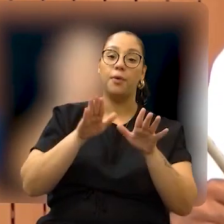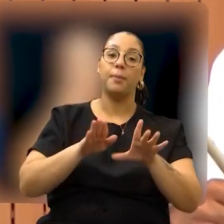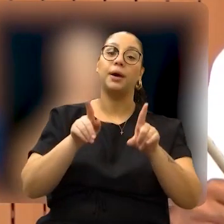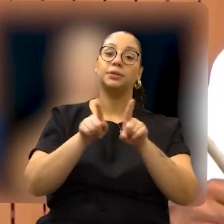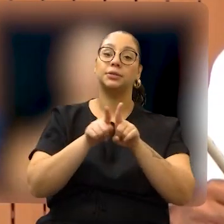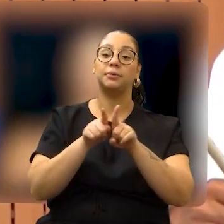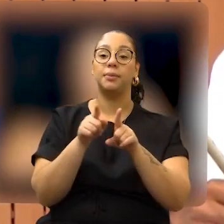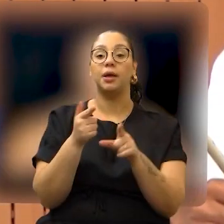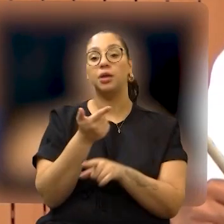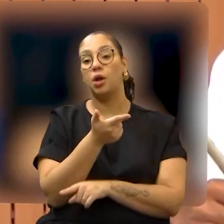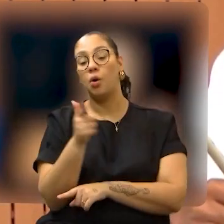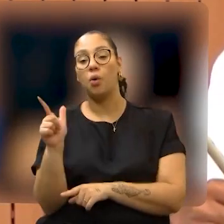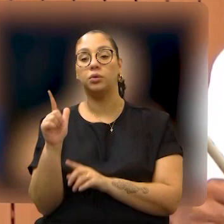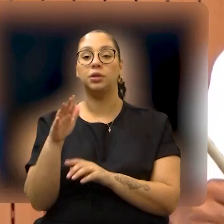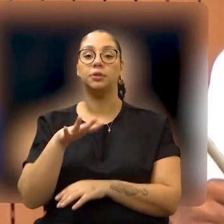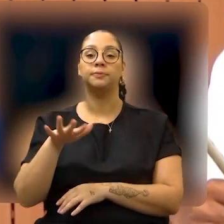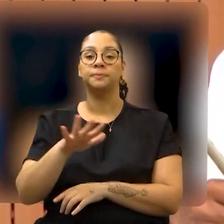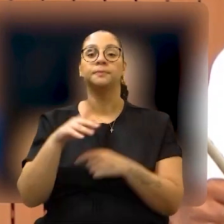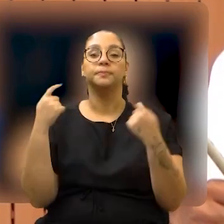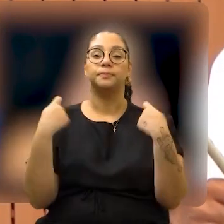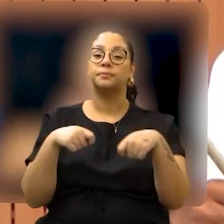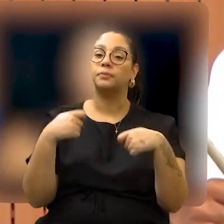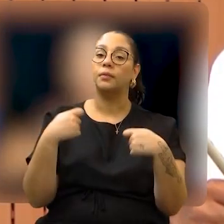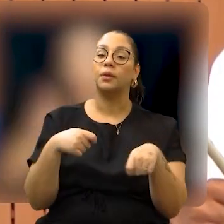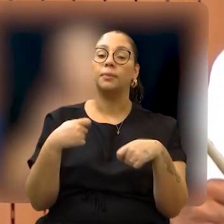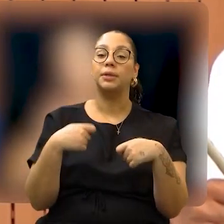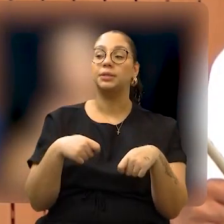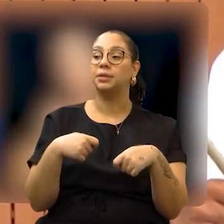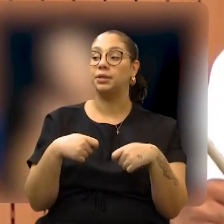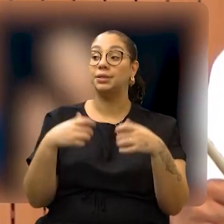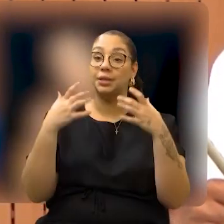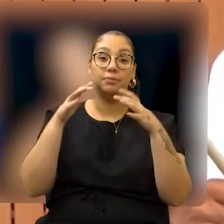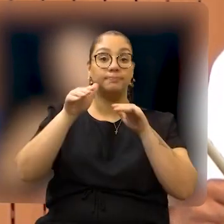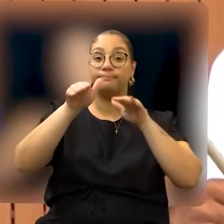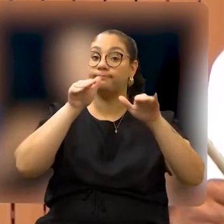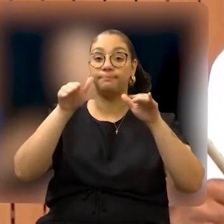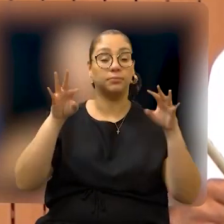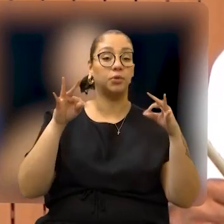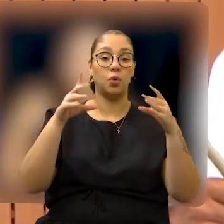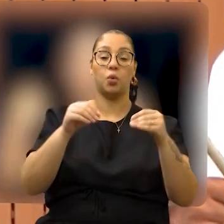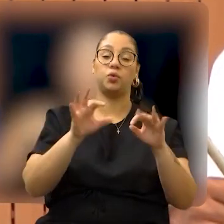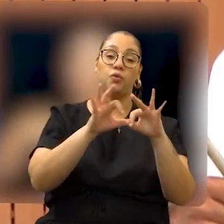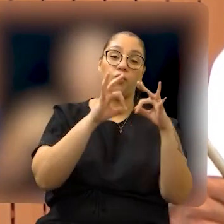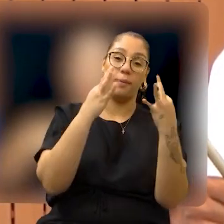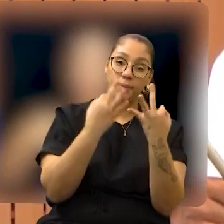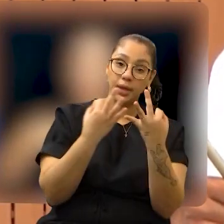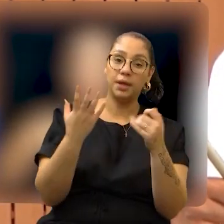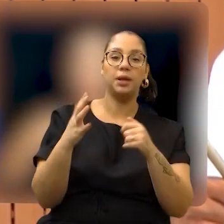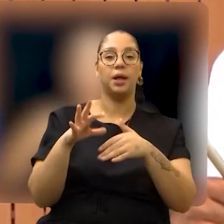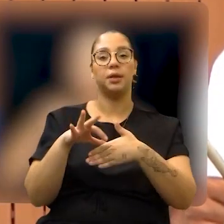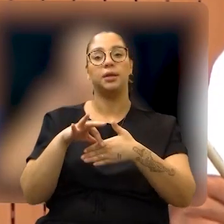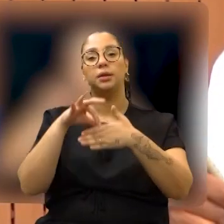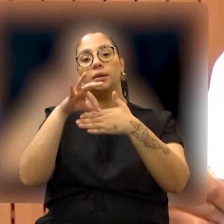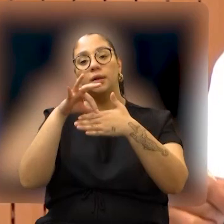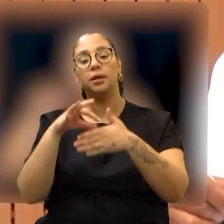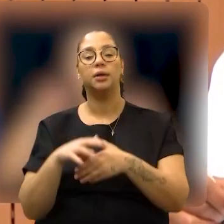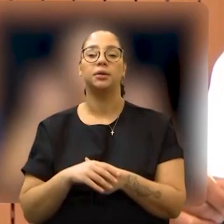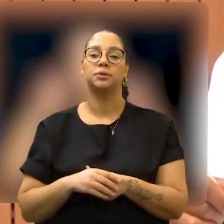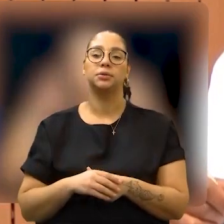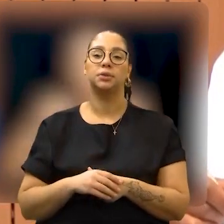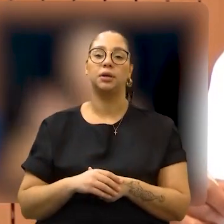material, objetiva, mas é também em outras áreas que a gente precisa chamar todos, as famílias,